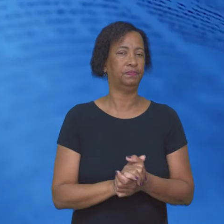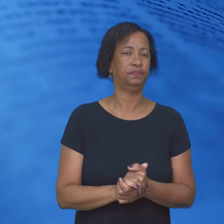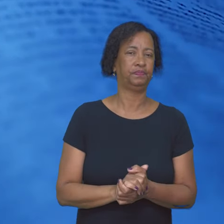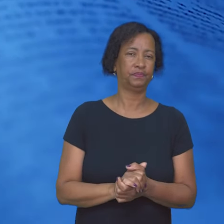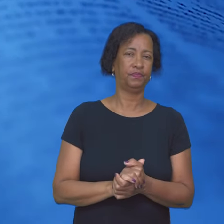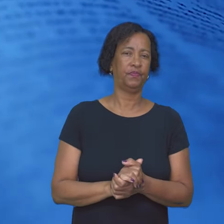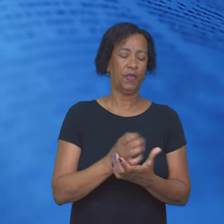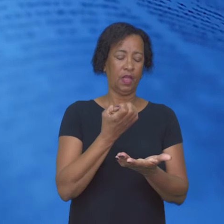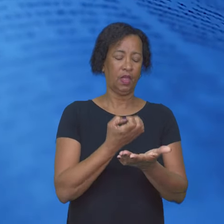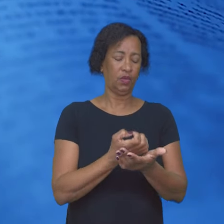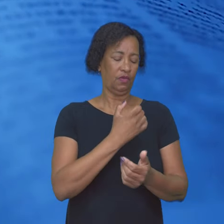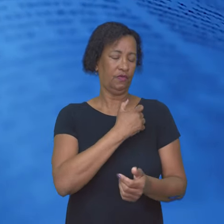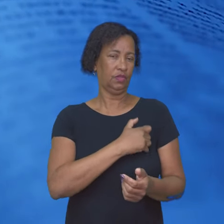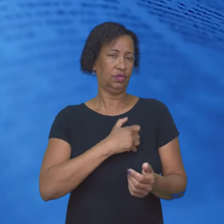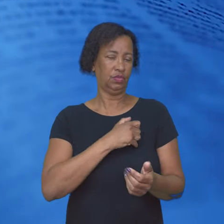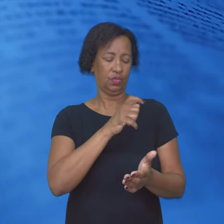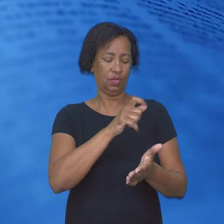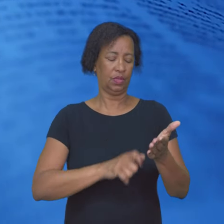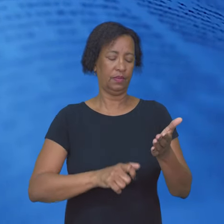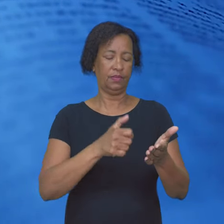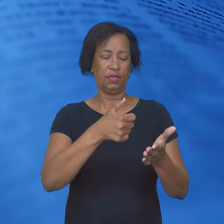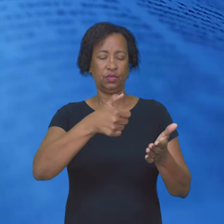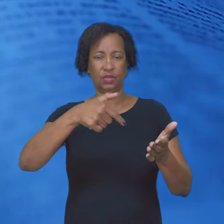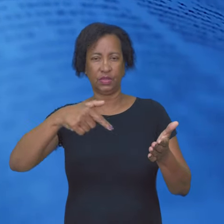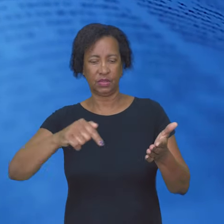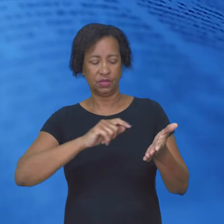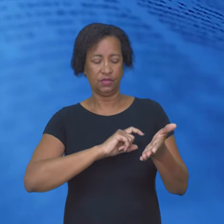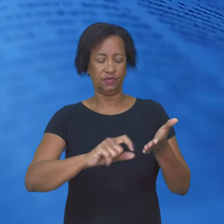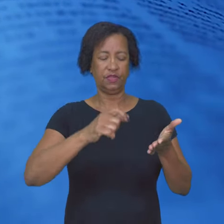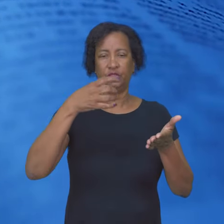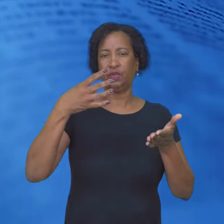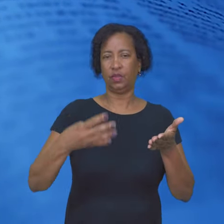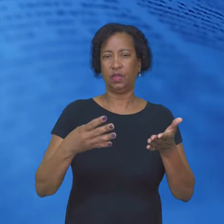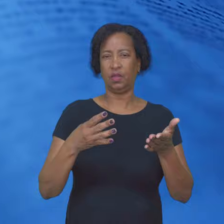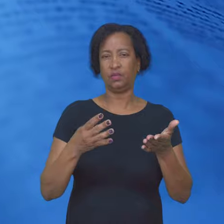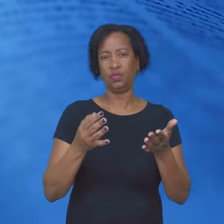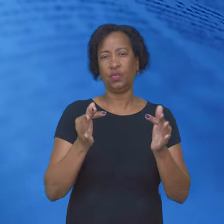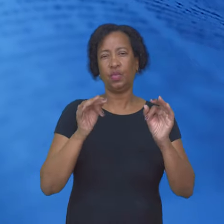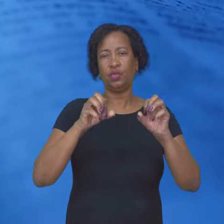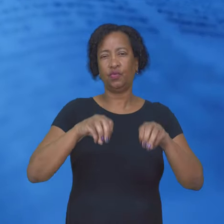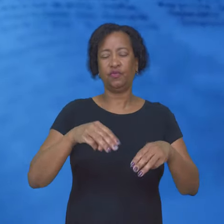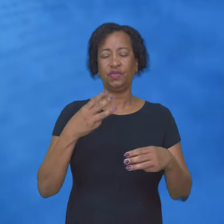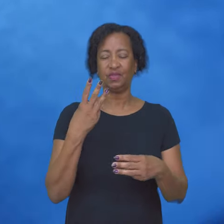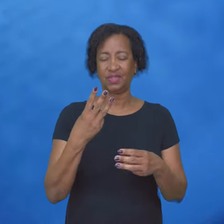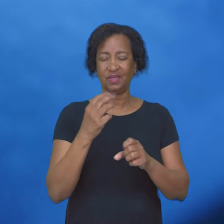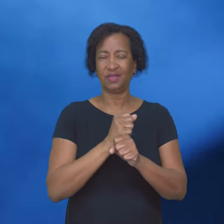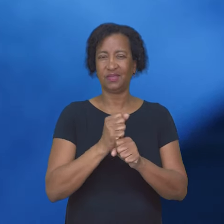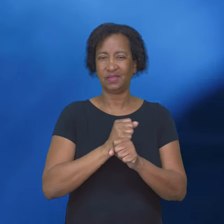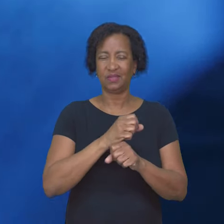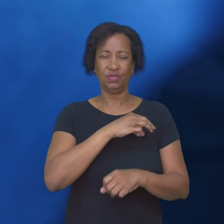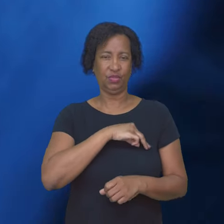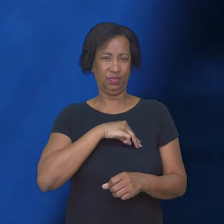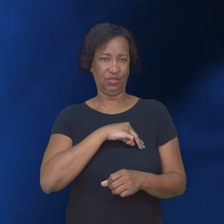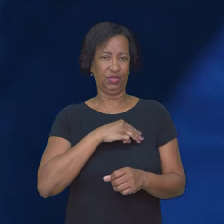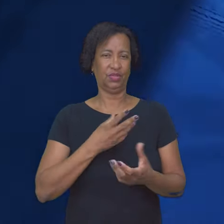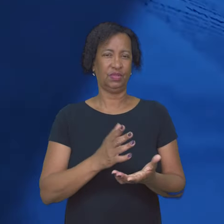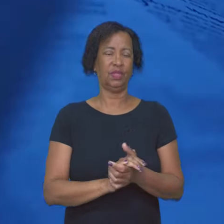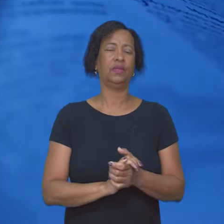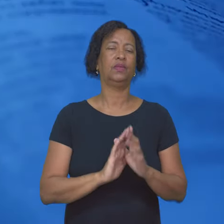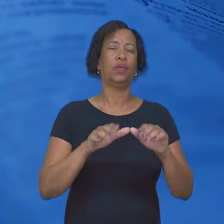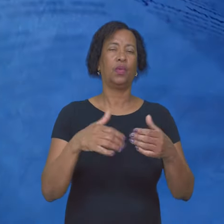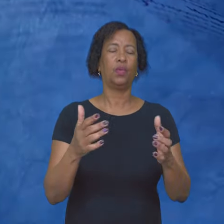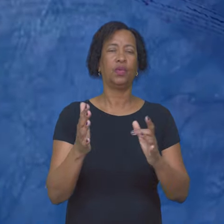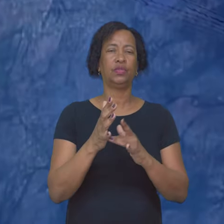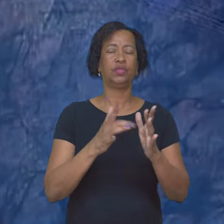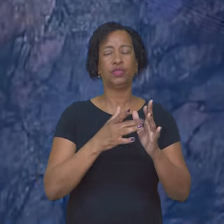evang de João noo Versículo 4 no dos seus anos de ministé quando Jesus foi para jardim